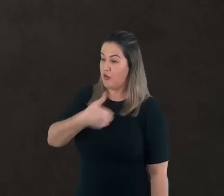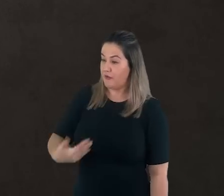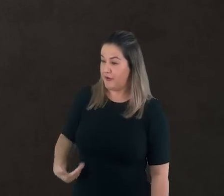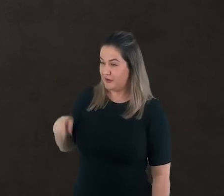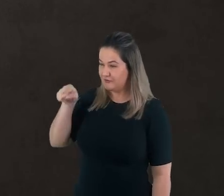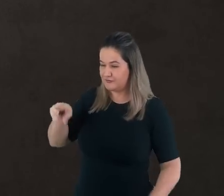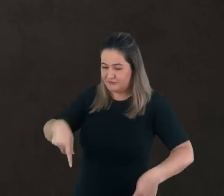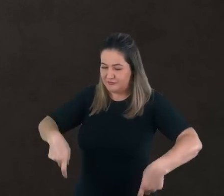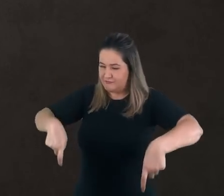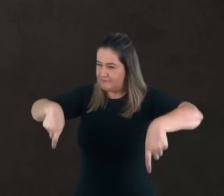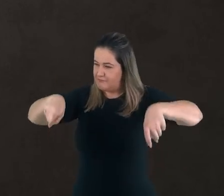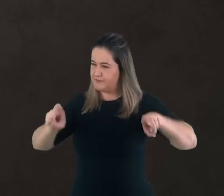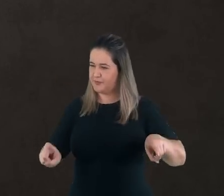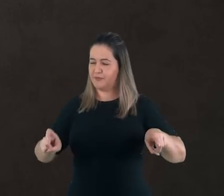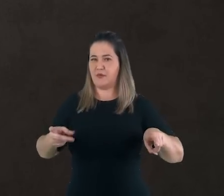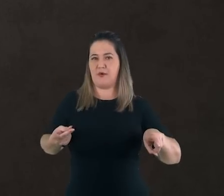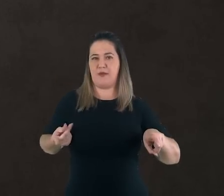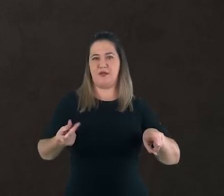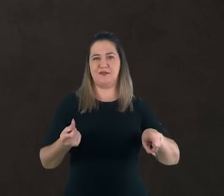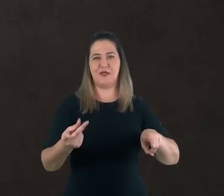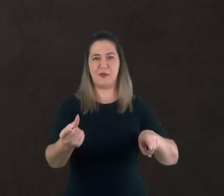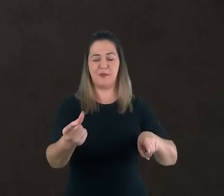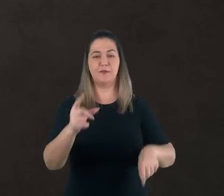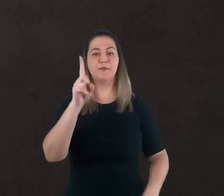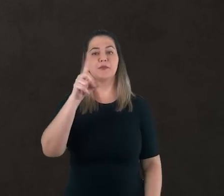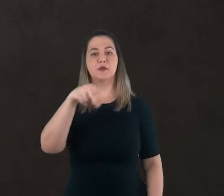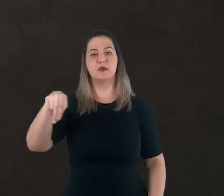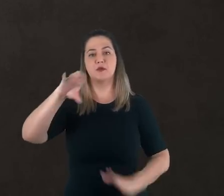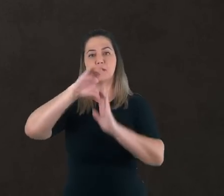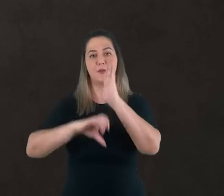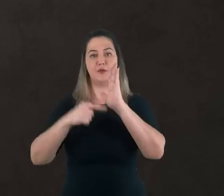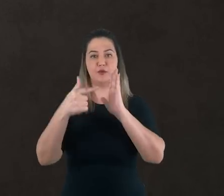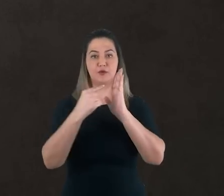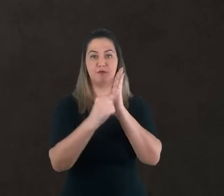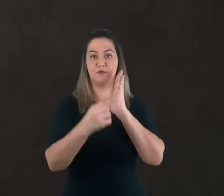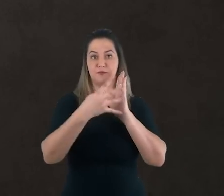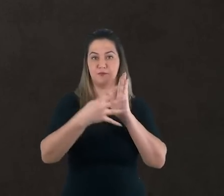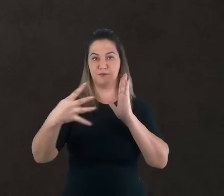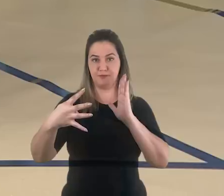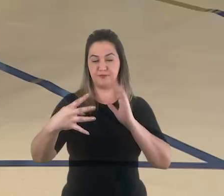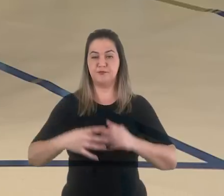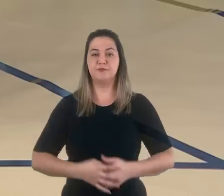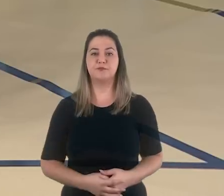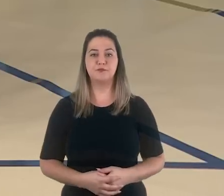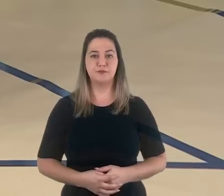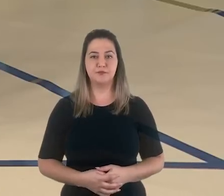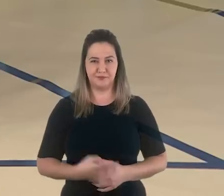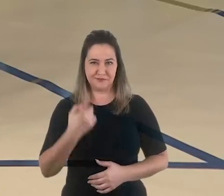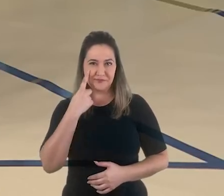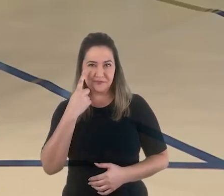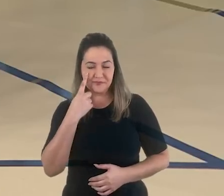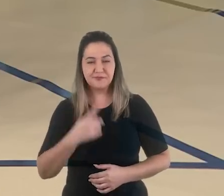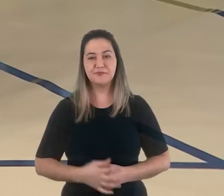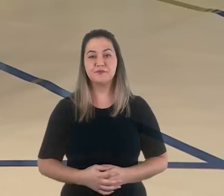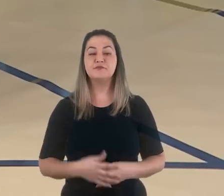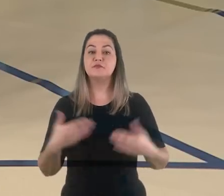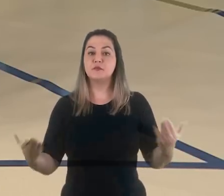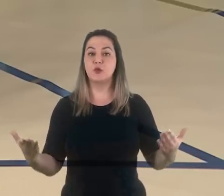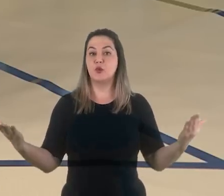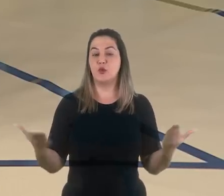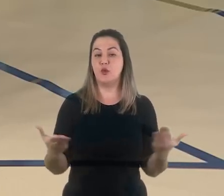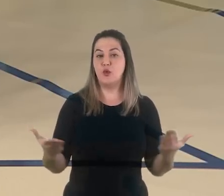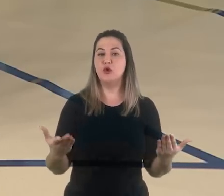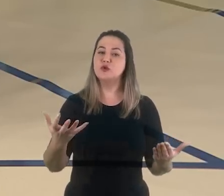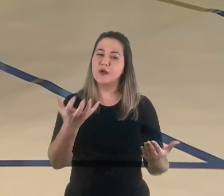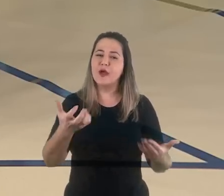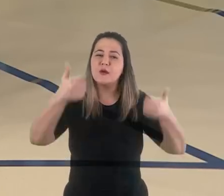durará para sempre. Daniel capítulo 2, verso 44. Viu? Agora, no programa de hoje, então, eu quero falar com